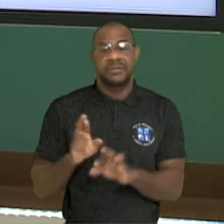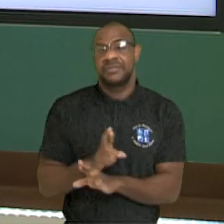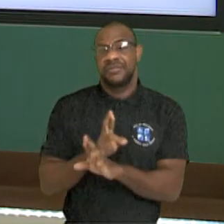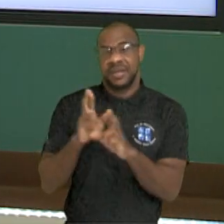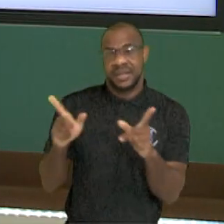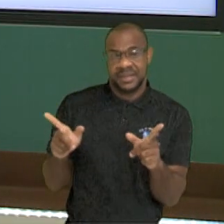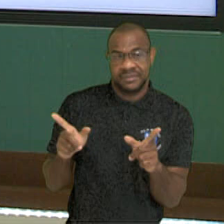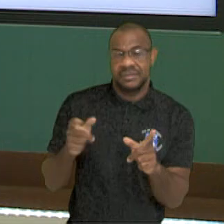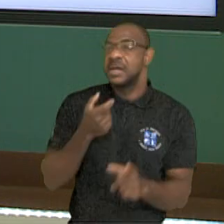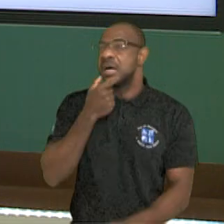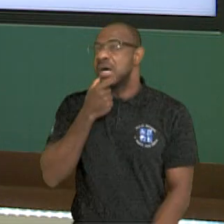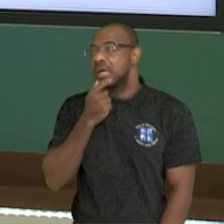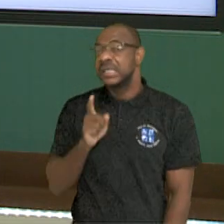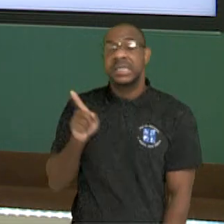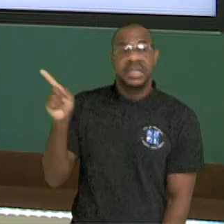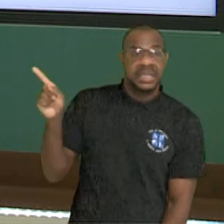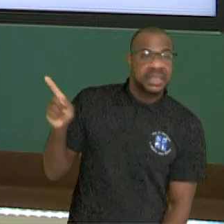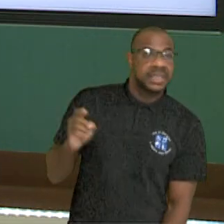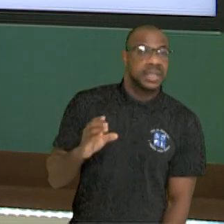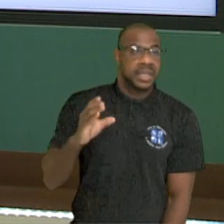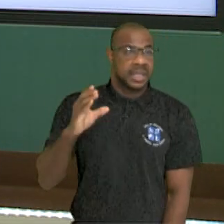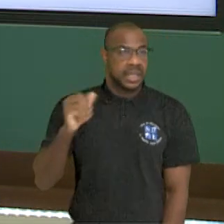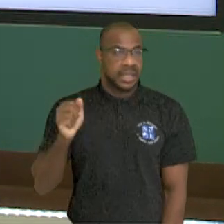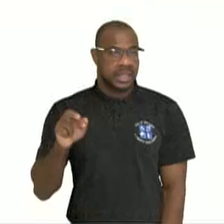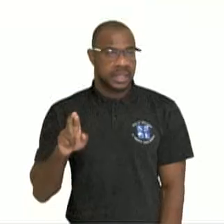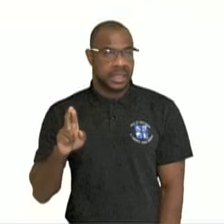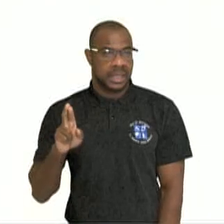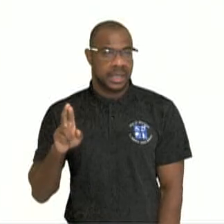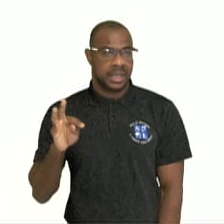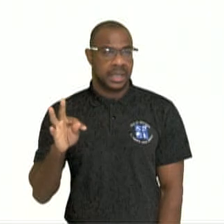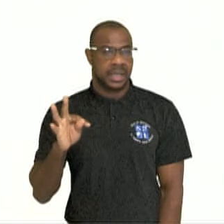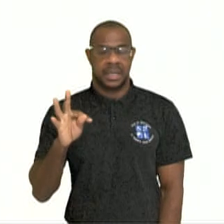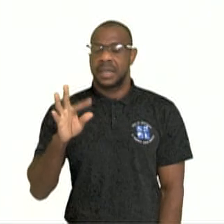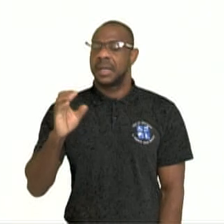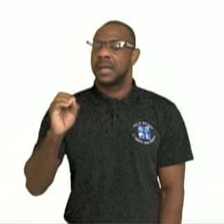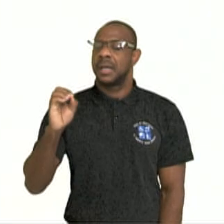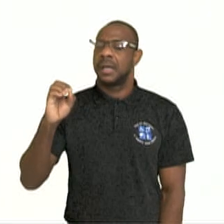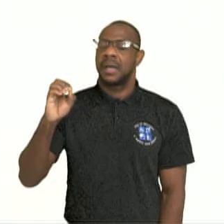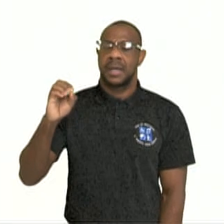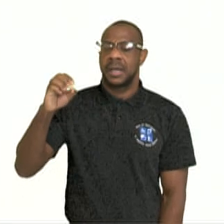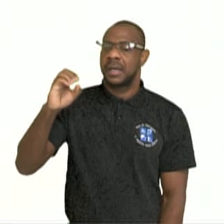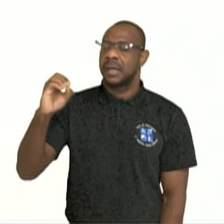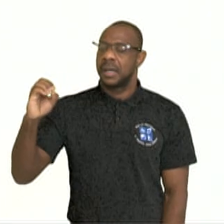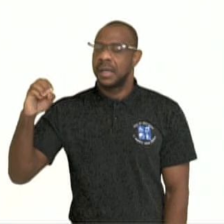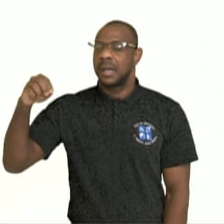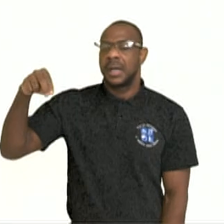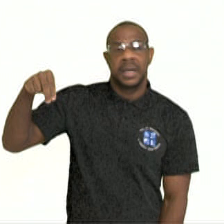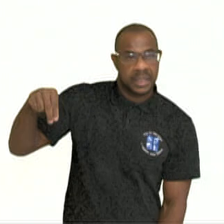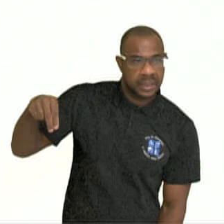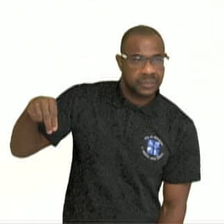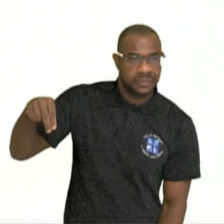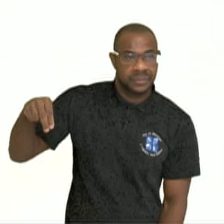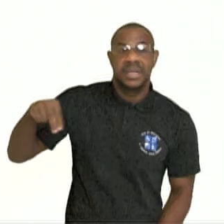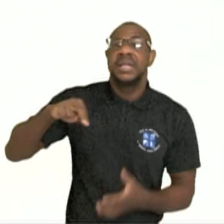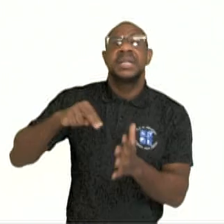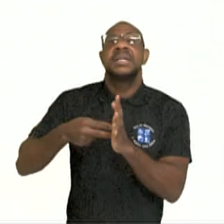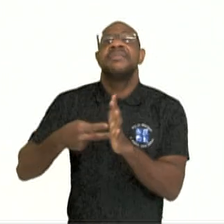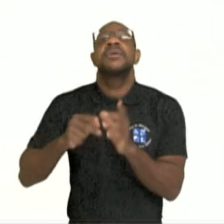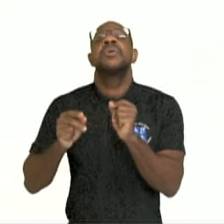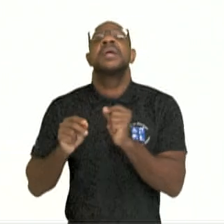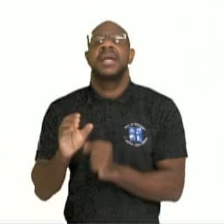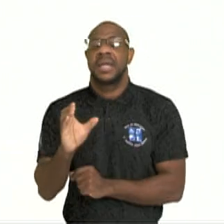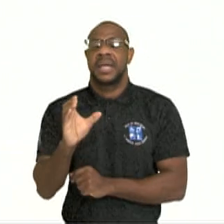do termo lá do inglês, certo? Então, que significa cartão. Cartoon lá em inglês significa cartão,